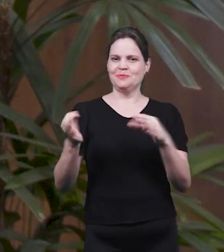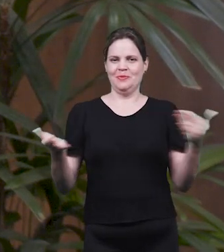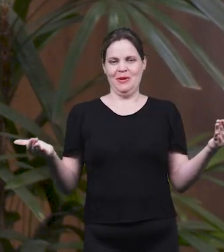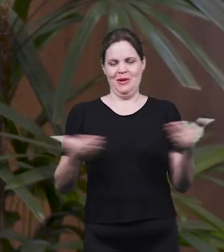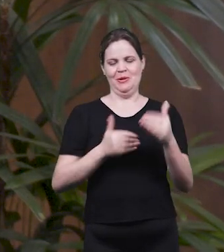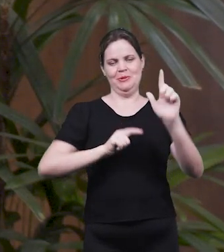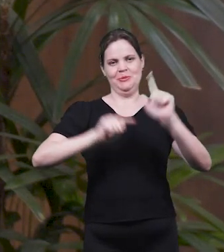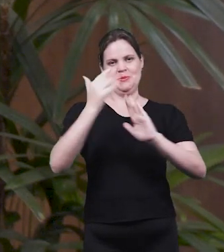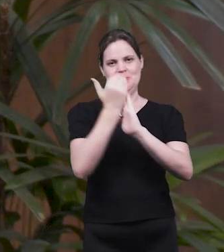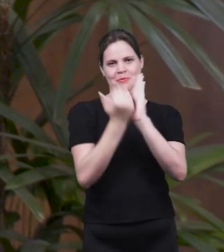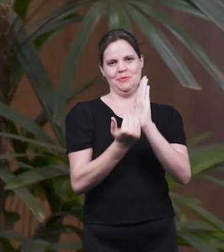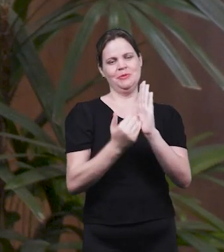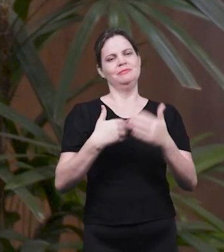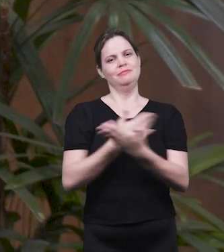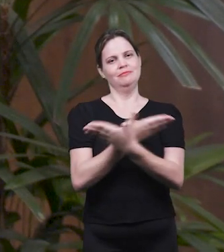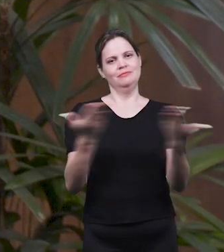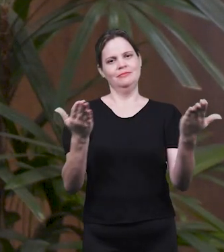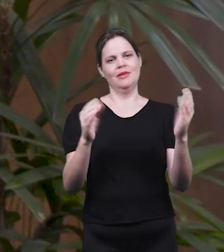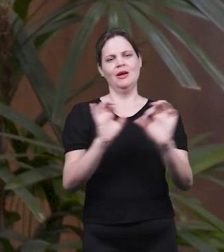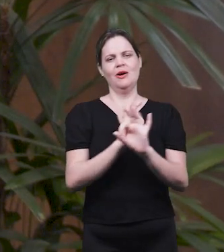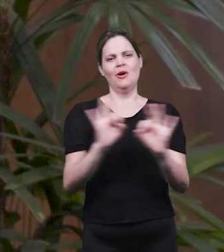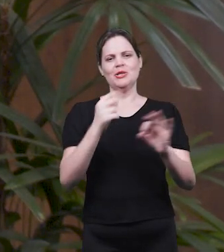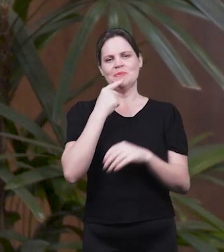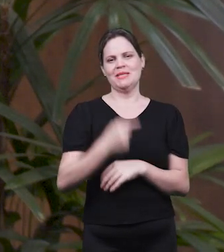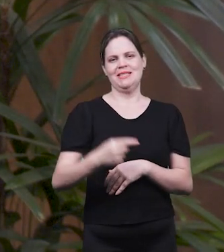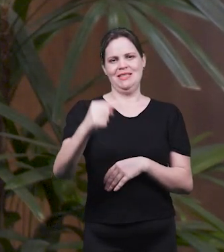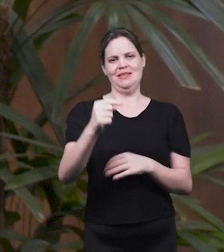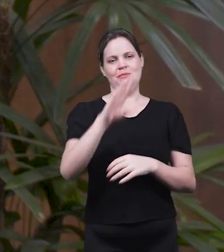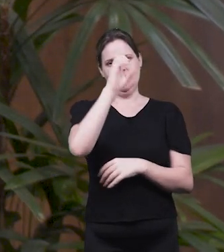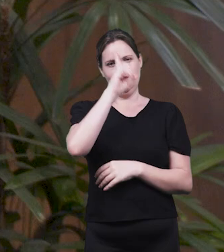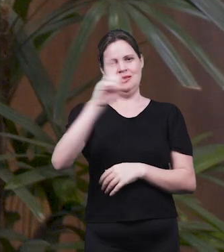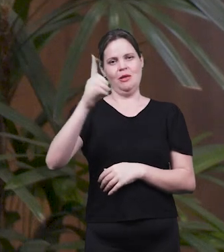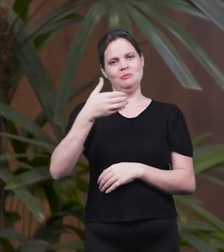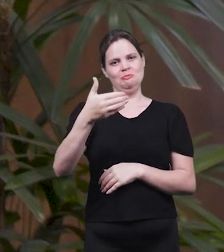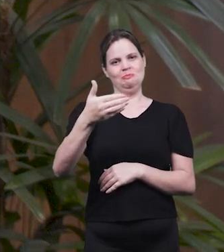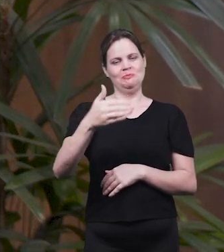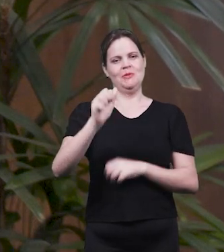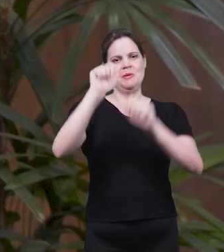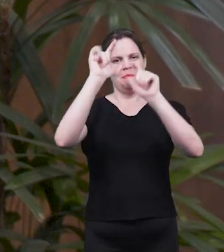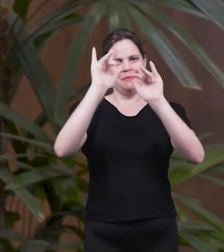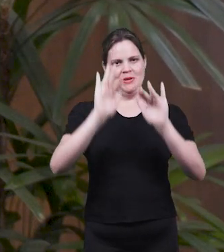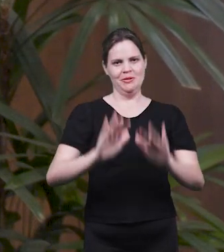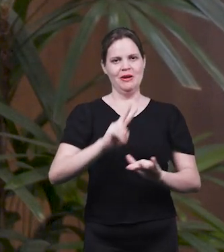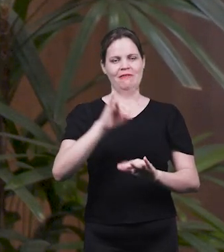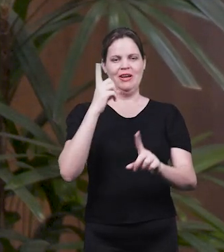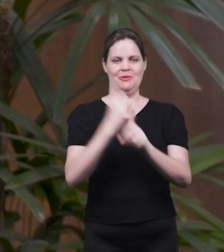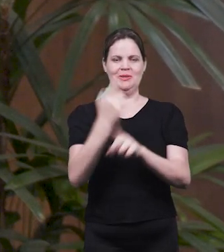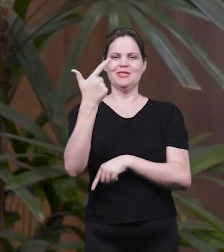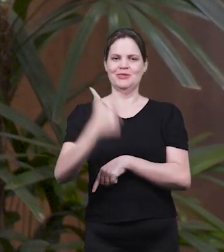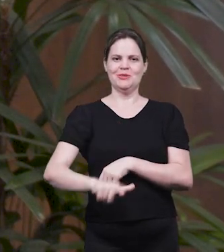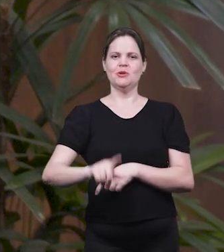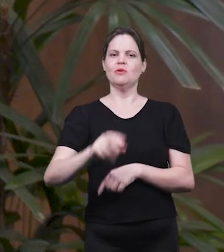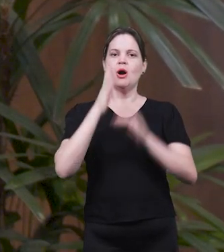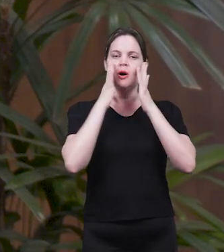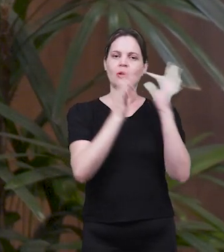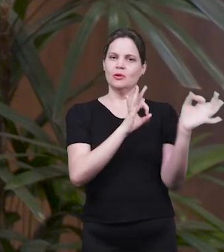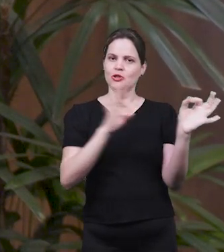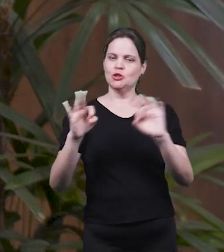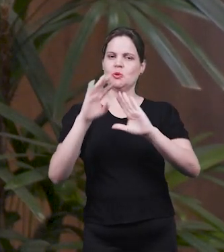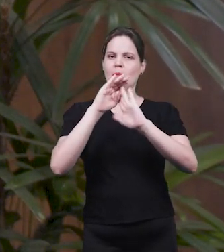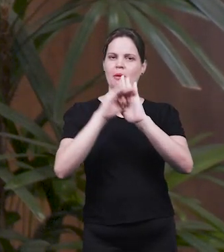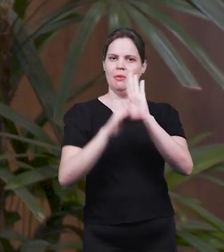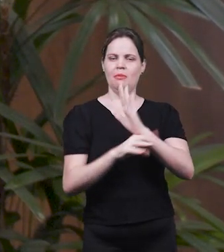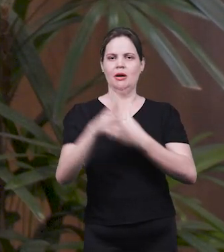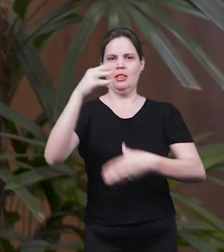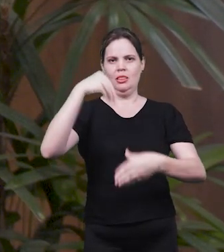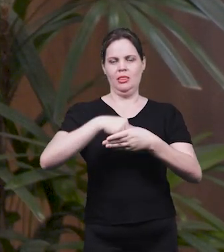conosco assistindo ao nosso programa, desejar a todos uma ótima semana, se Deus quiser, até o nosso próximo encontro. Continue a